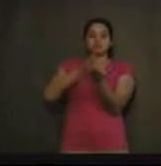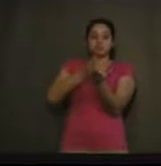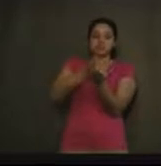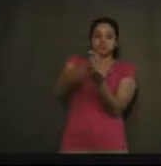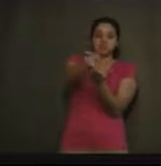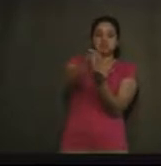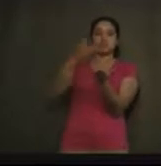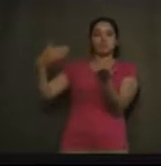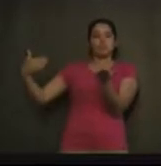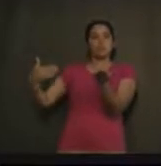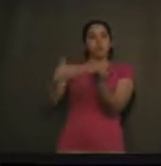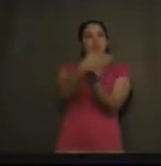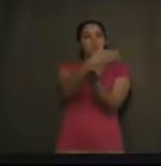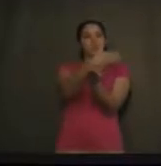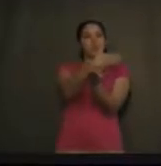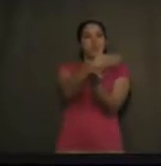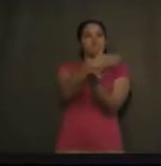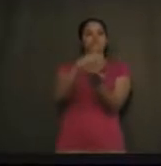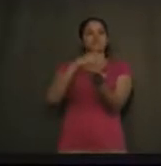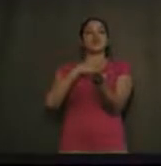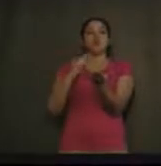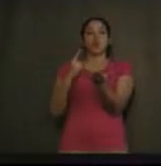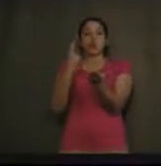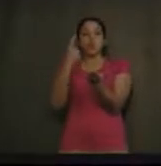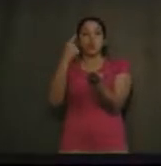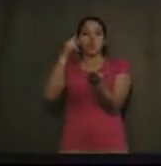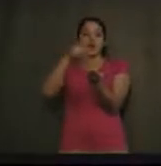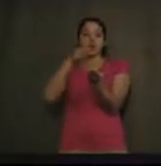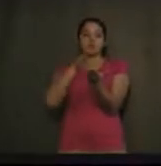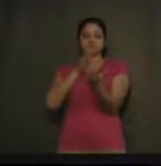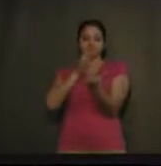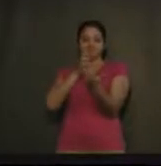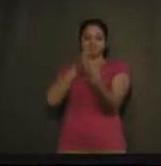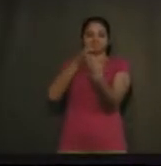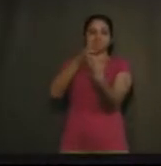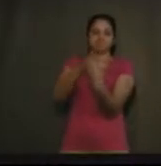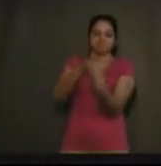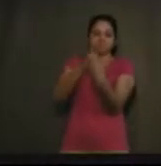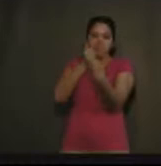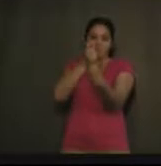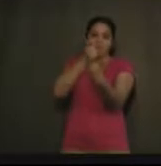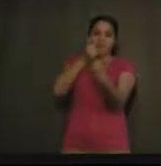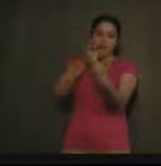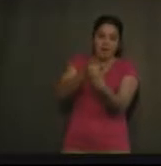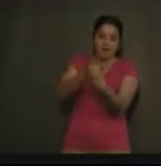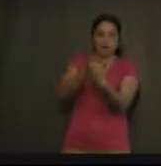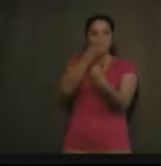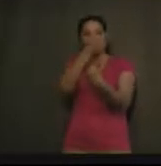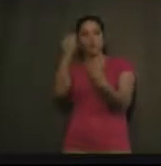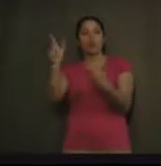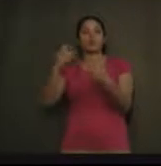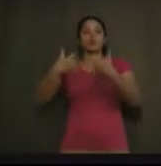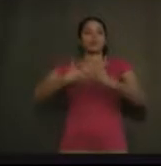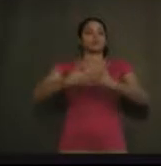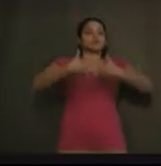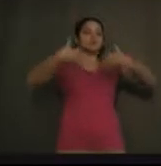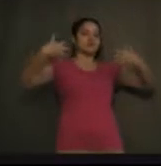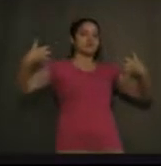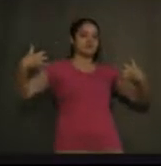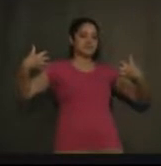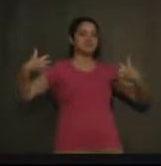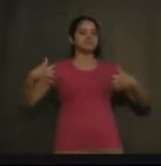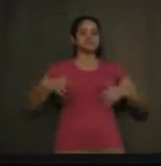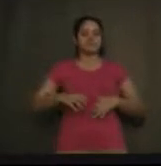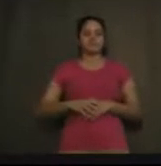uma formada por trajetórias que são assintóticas ao ponto fixo no futuro e outra por trajetórias que são assintóticas ao ponto fixo